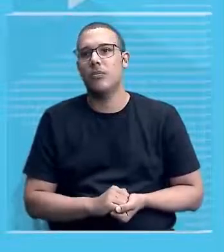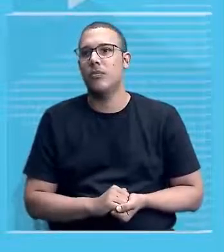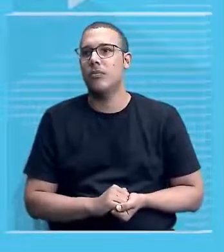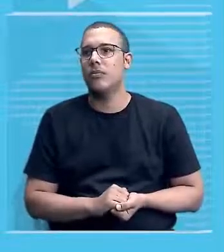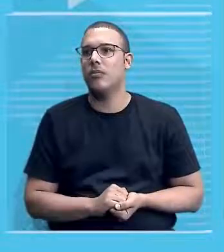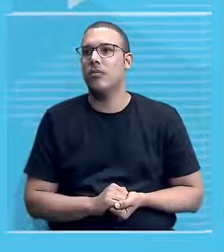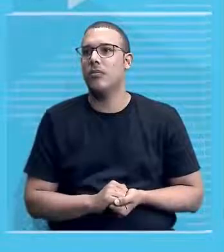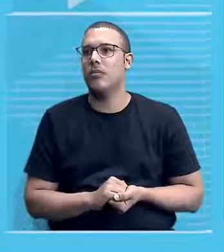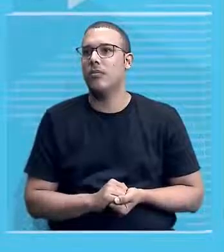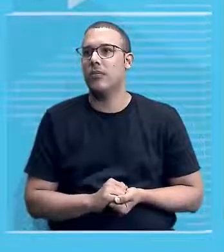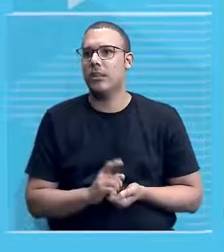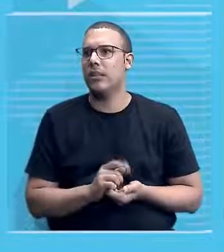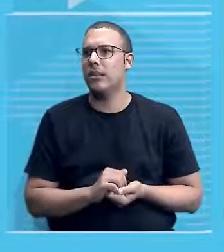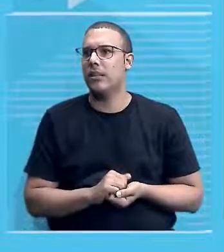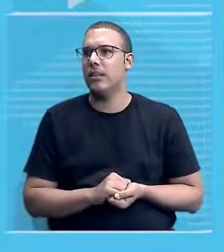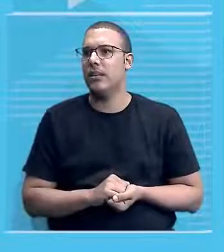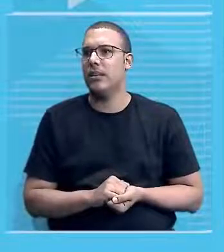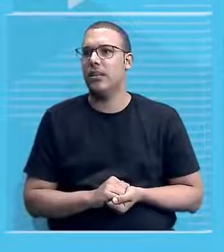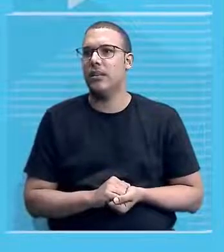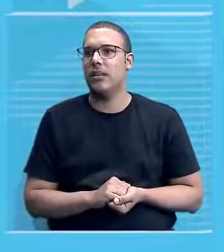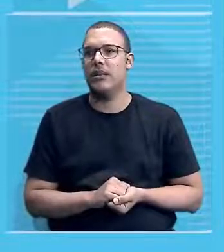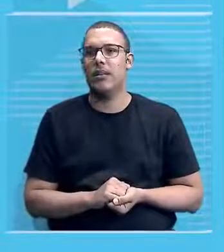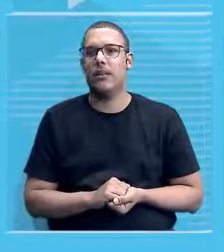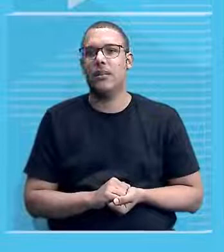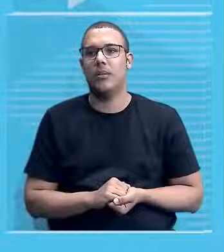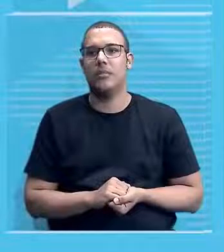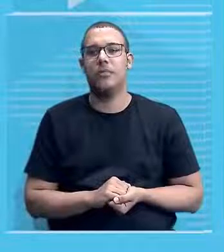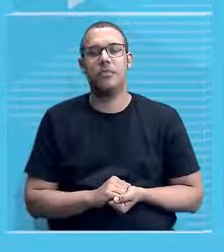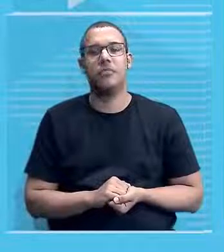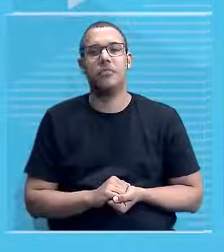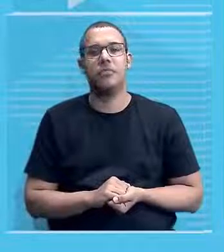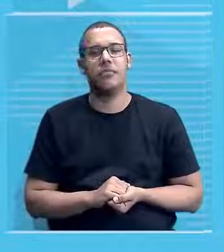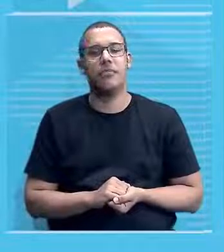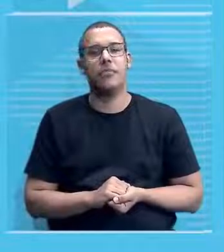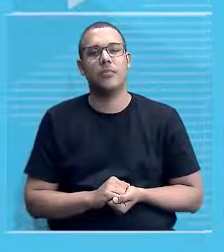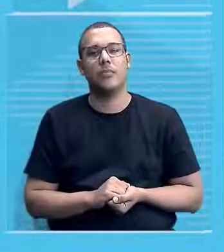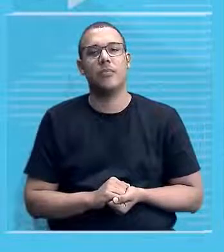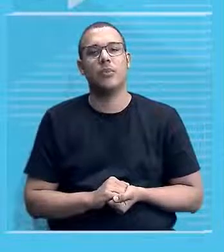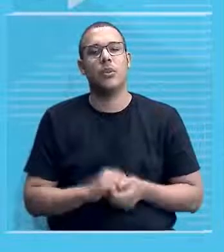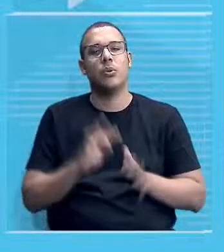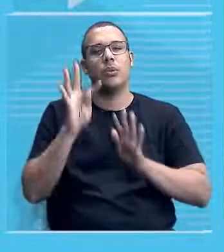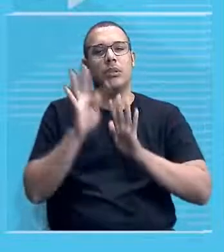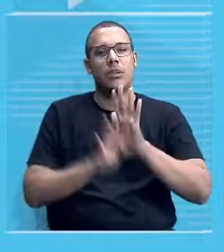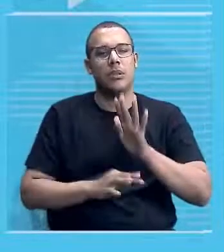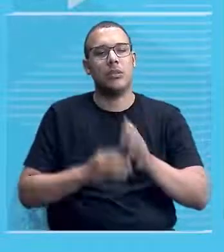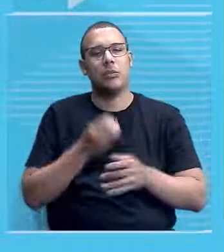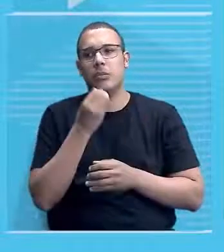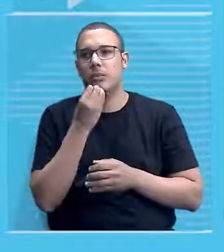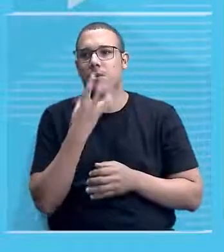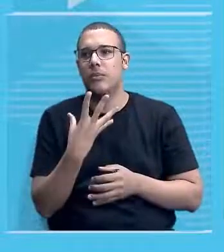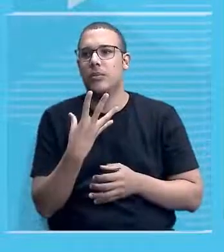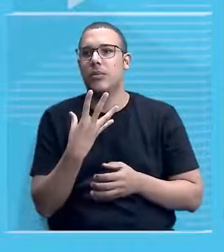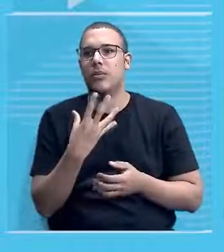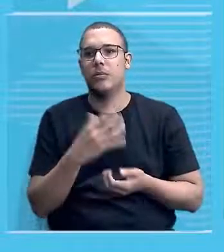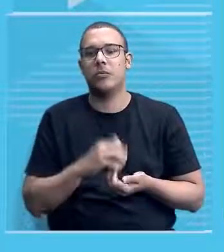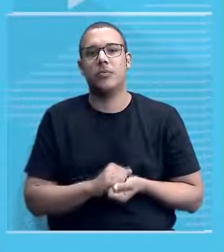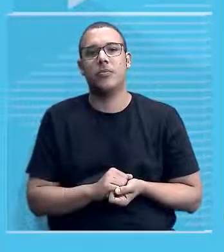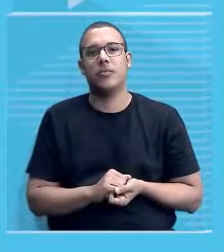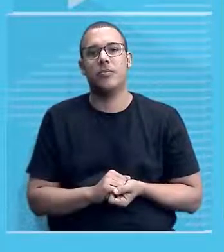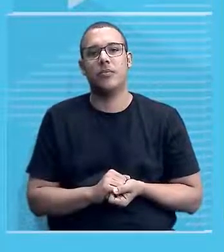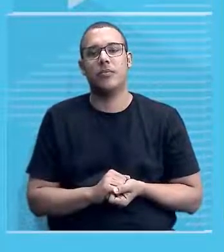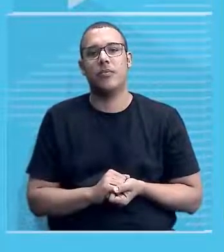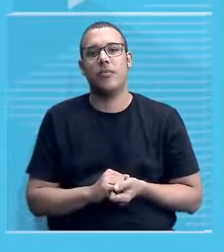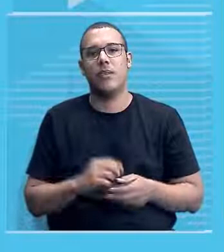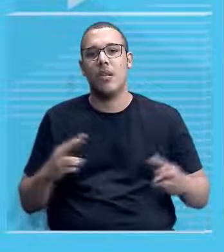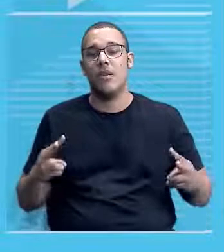ou Aventura do rico o bem do pobre muito bom o texto É isso aí ele